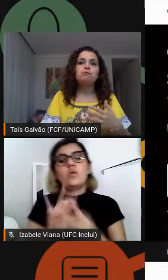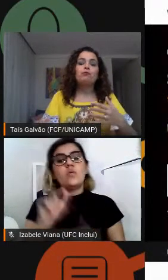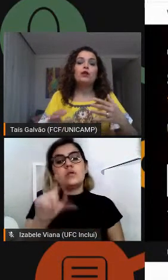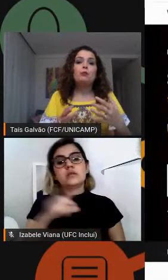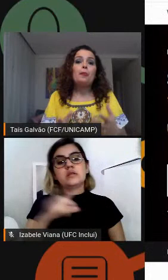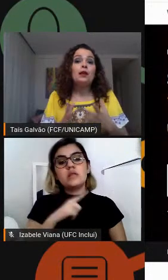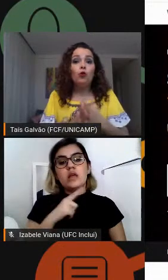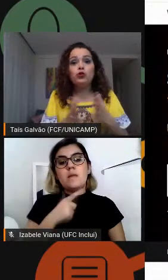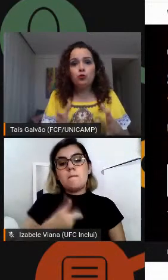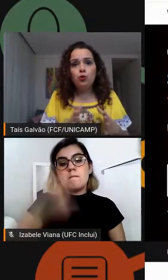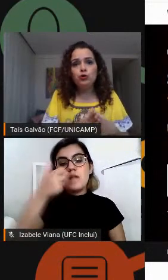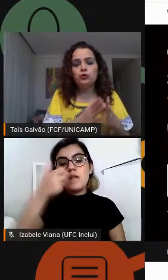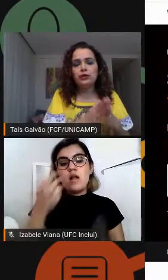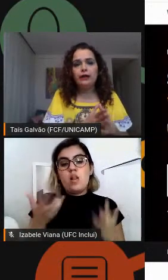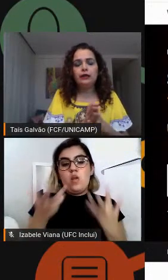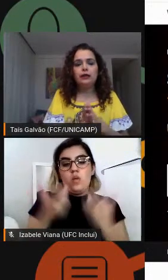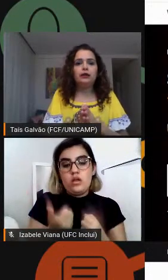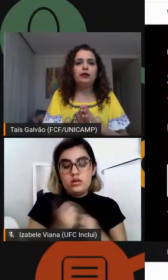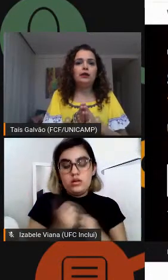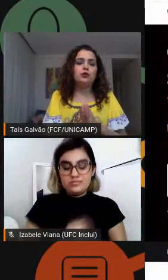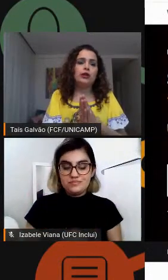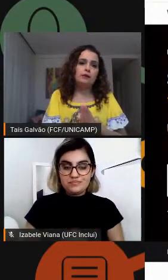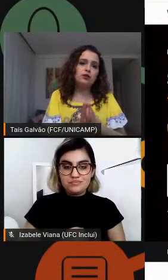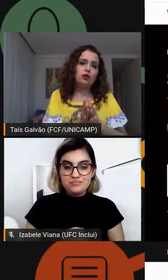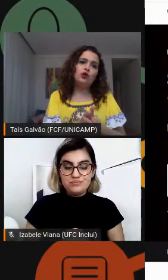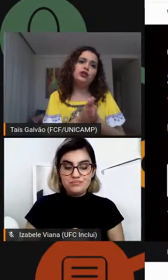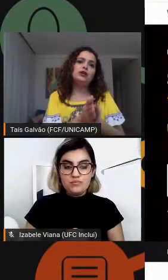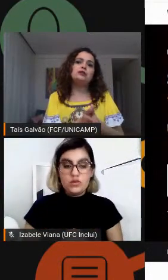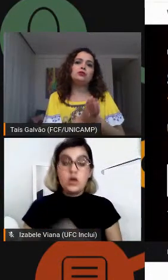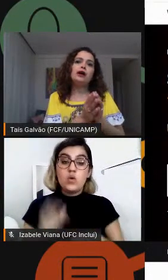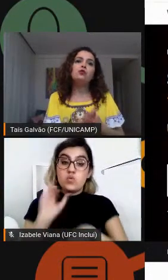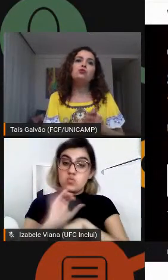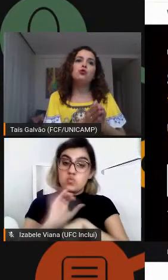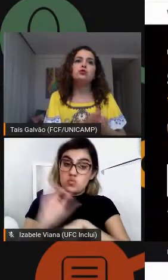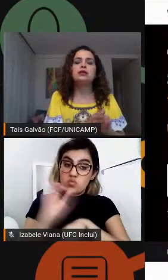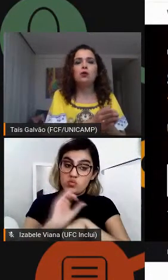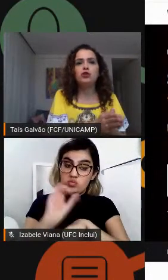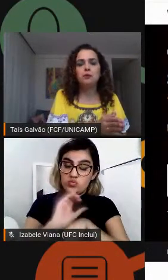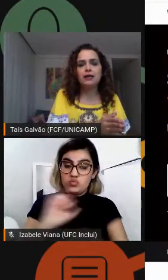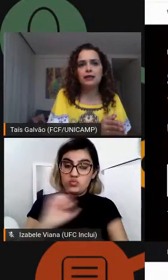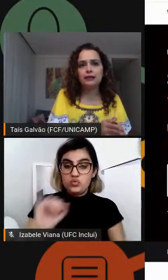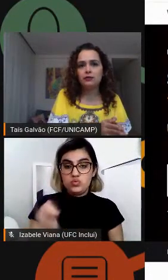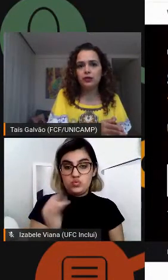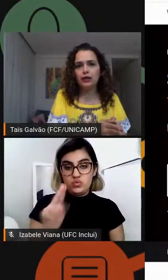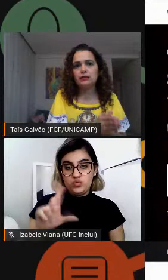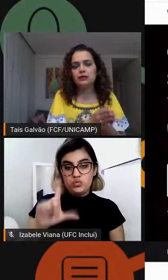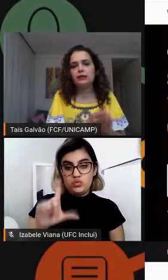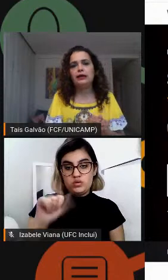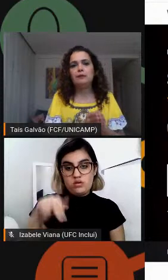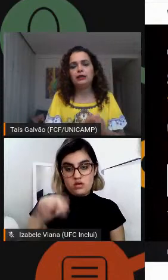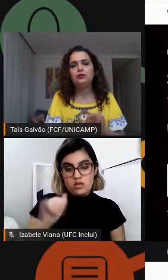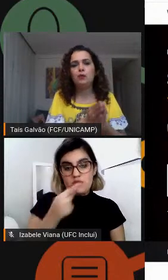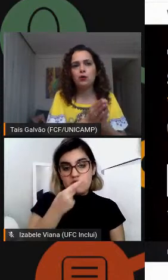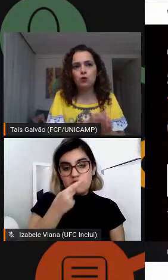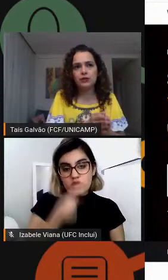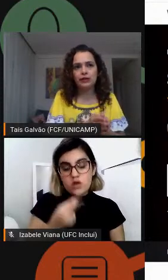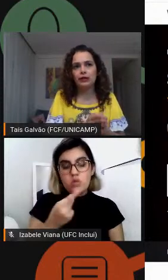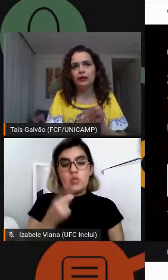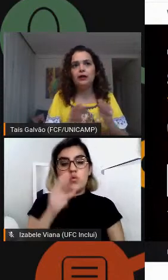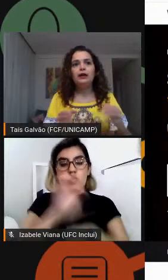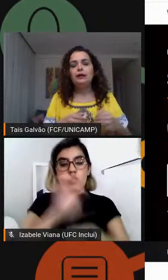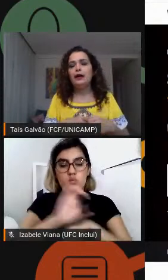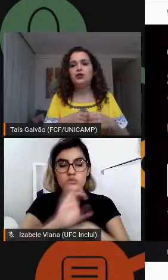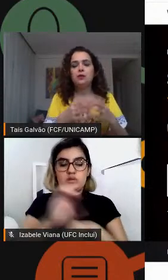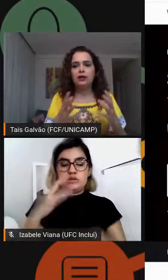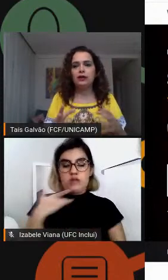né? Os cursos, né, que a Juliana mencionou no início, né, o curso Saúde Baseada em Evidências, que está na plataforma